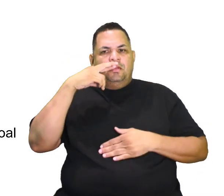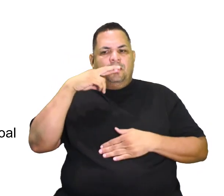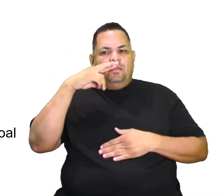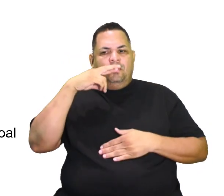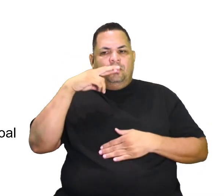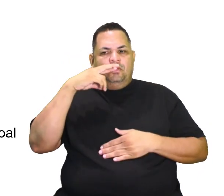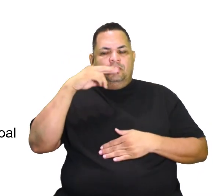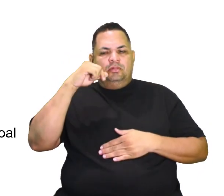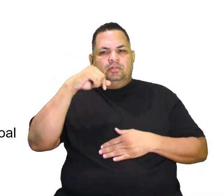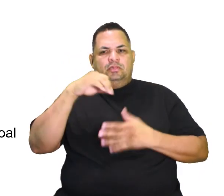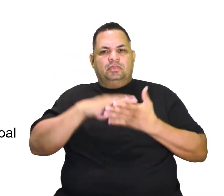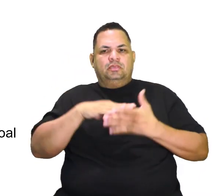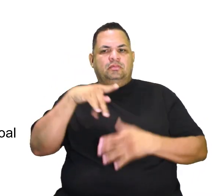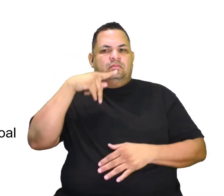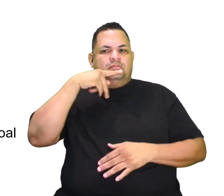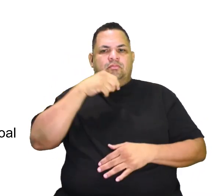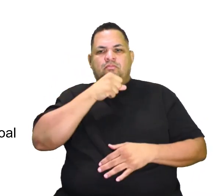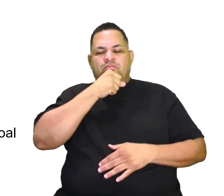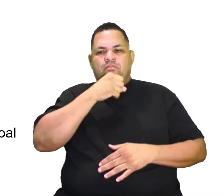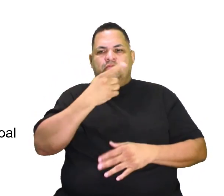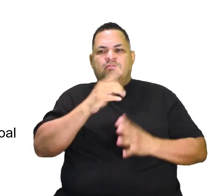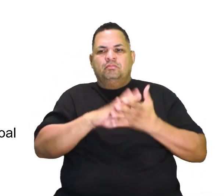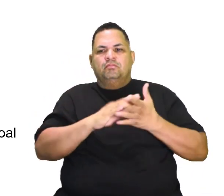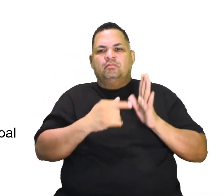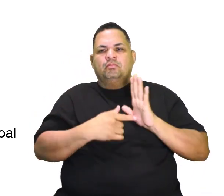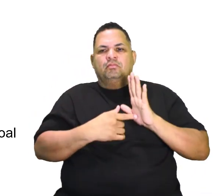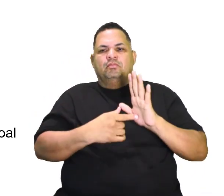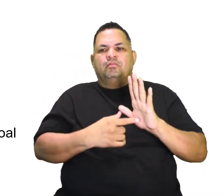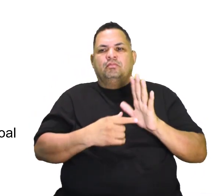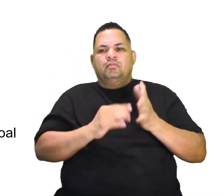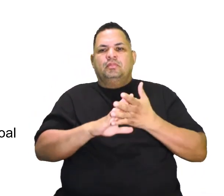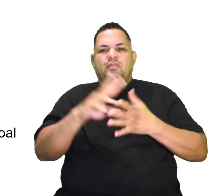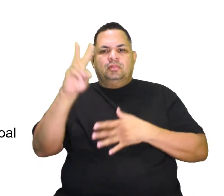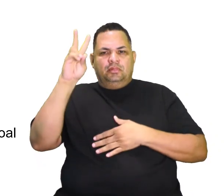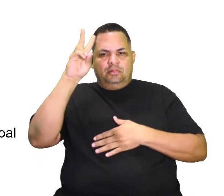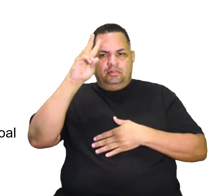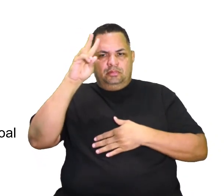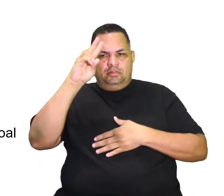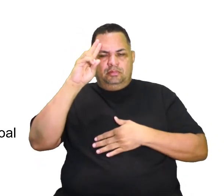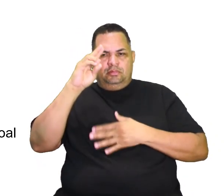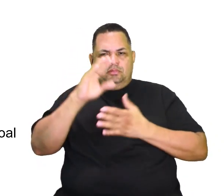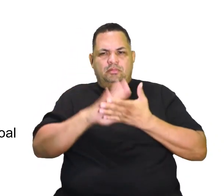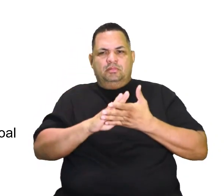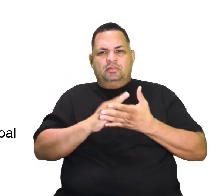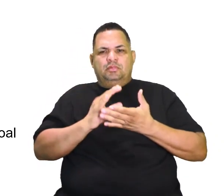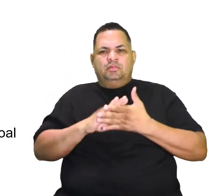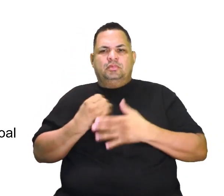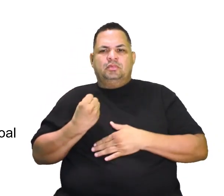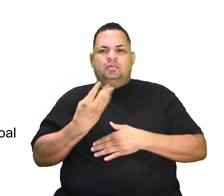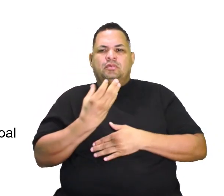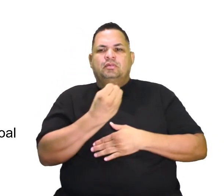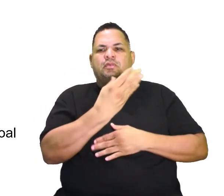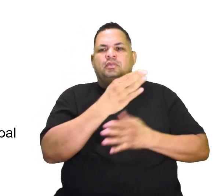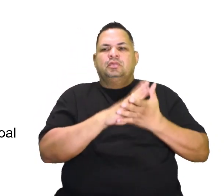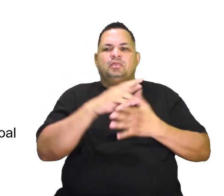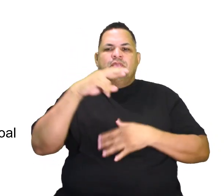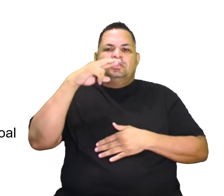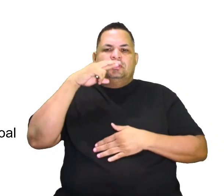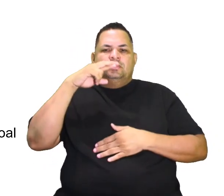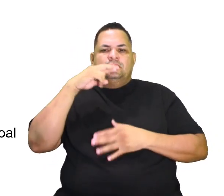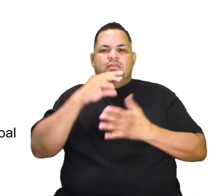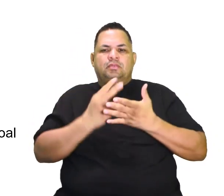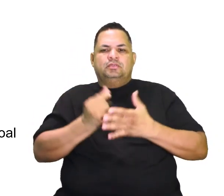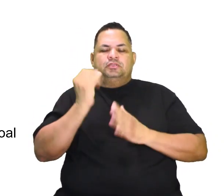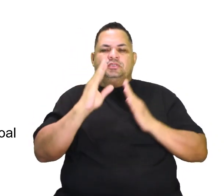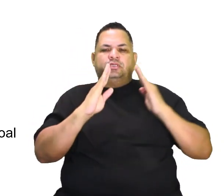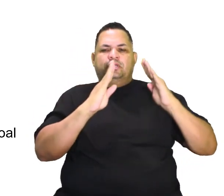temos aqui em Porto Velho, né? É referência da história da expedição de Rondon e a antiga vila de Santo Antônio do Rio